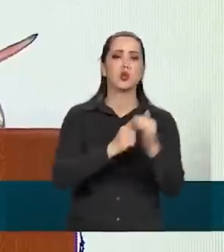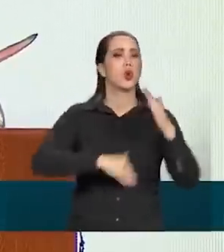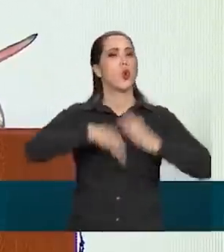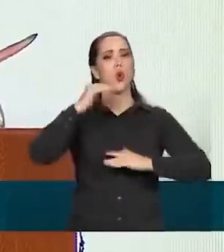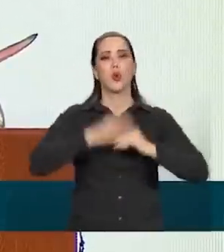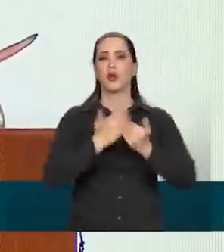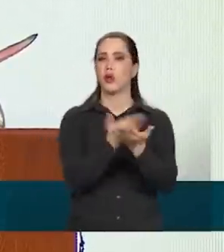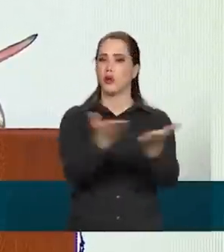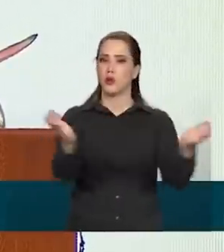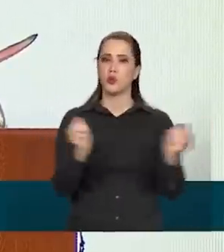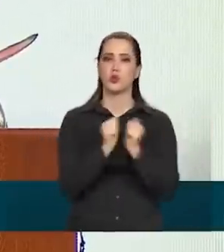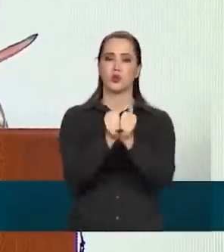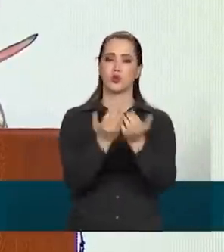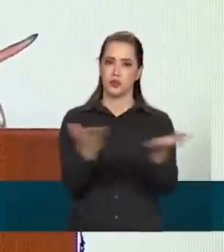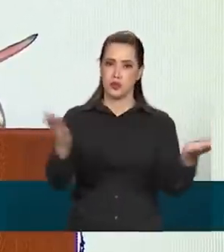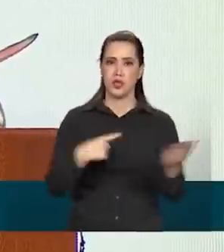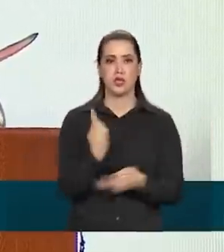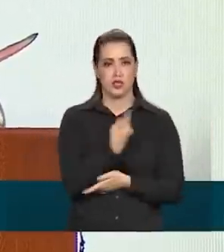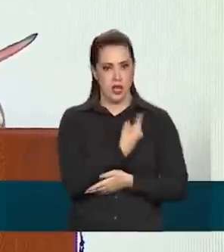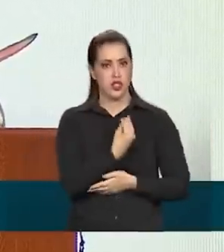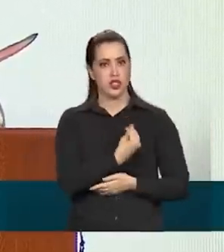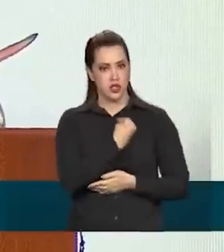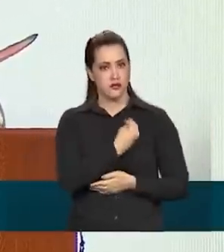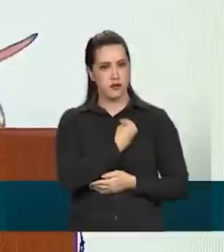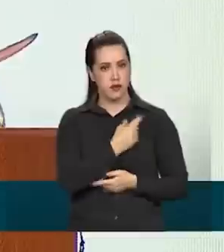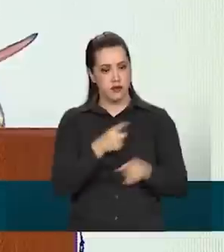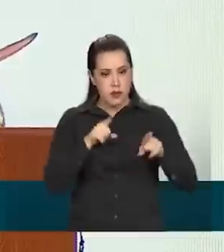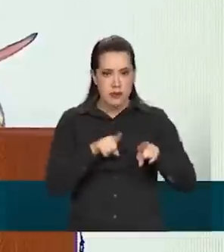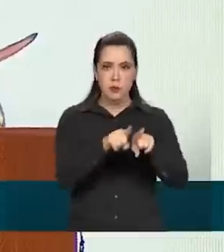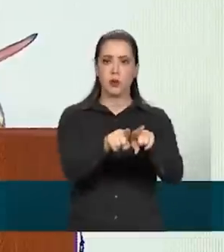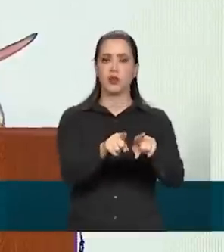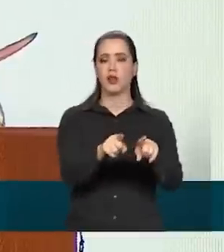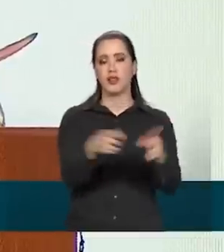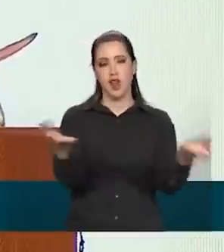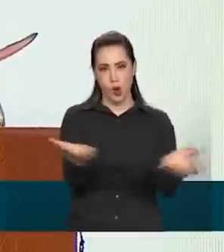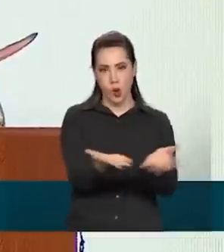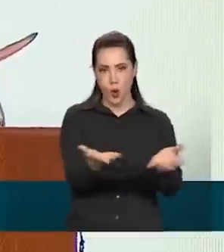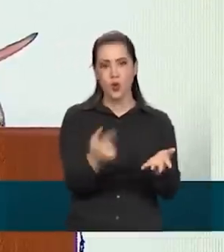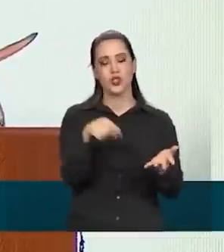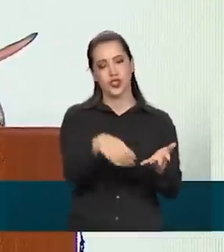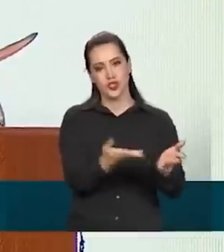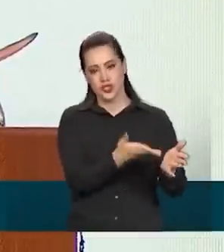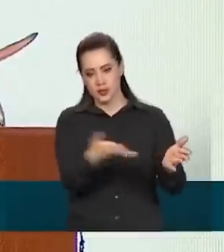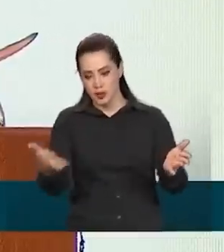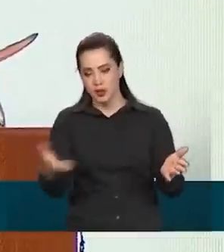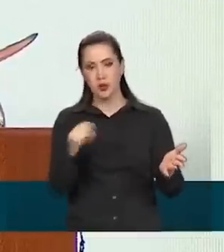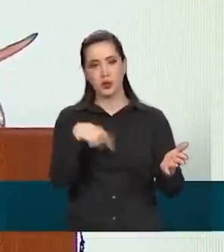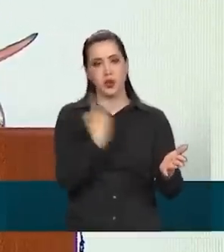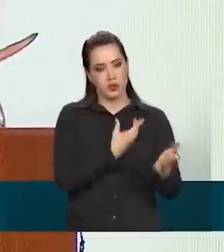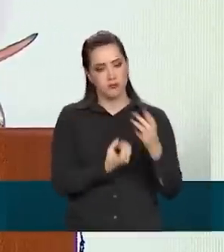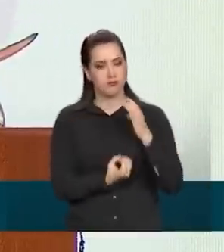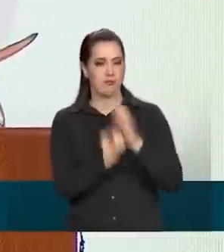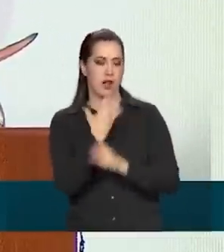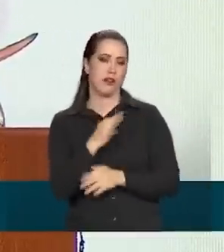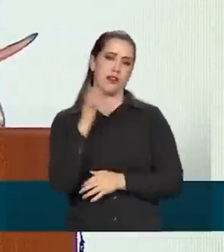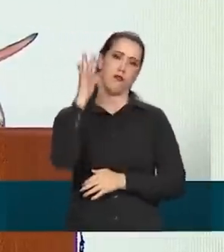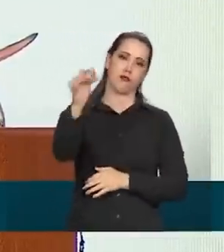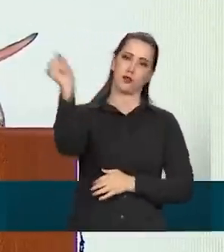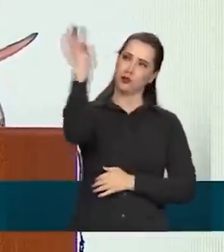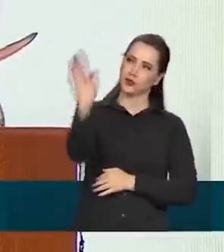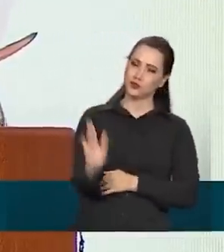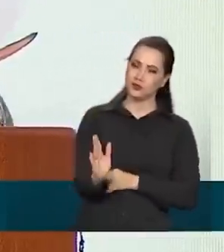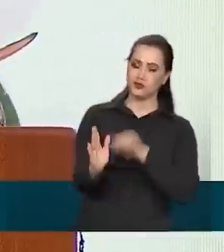qualquer um de vocês. Somos contemporâneos desse presente e vamos construir o Brasil do